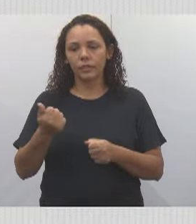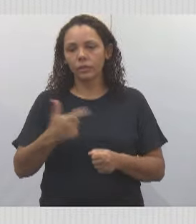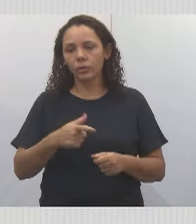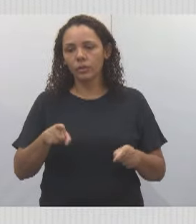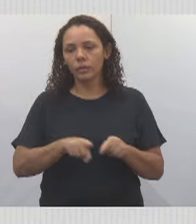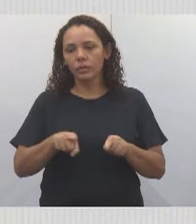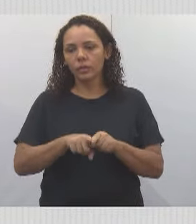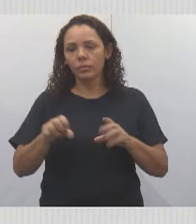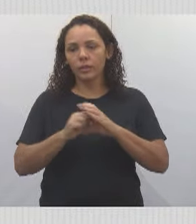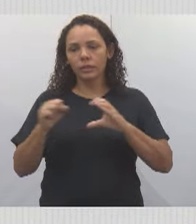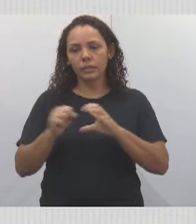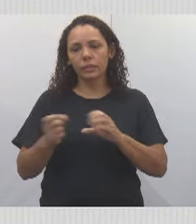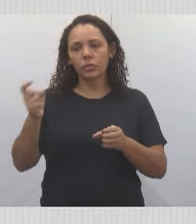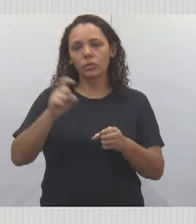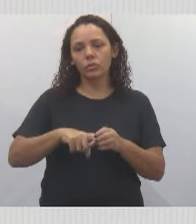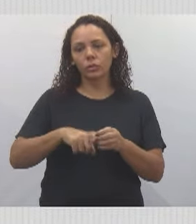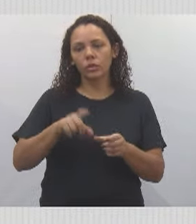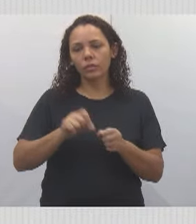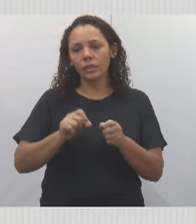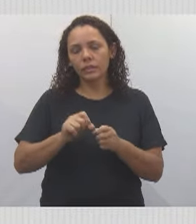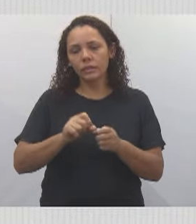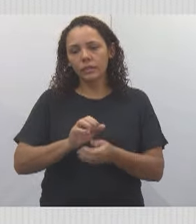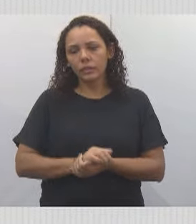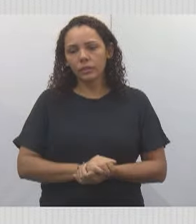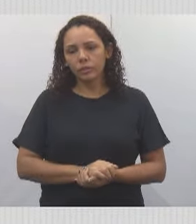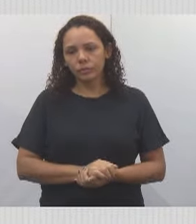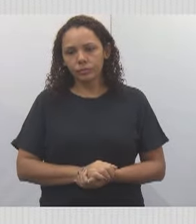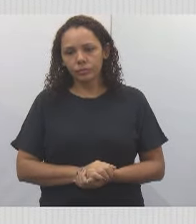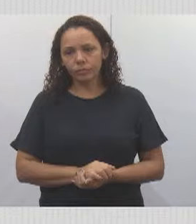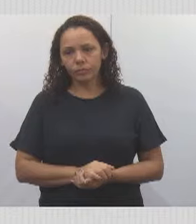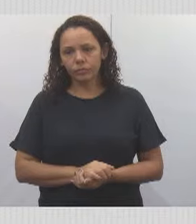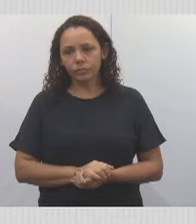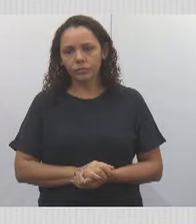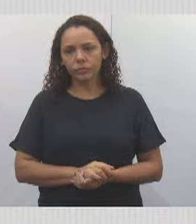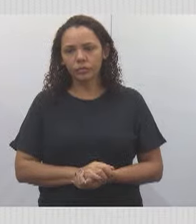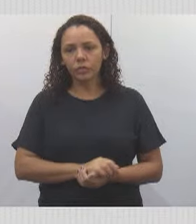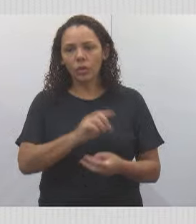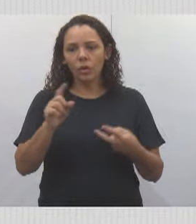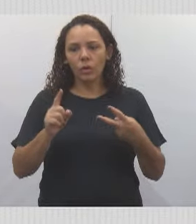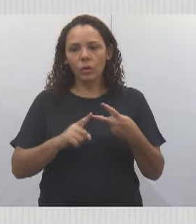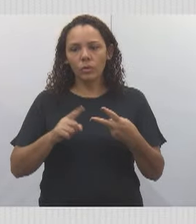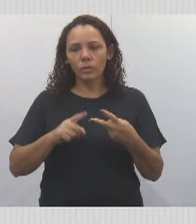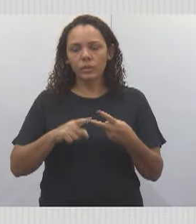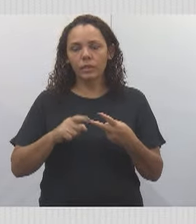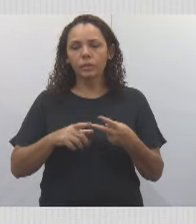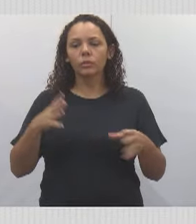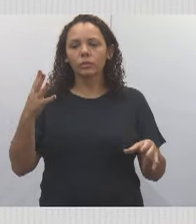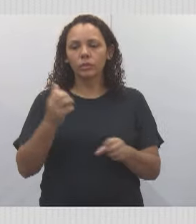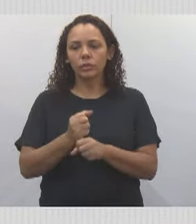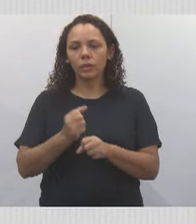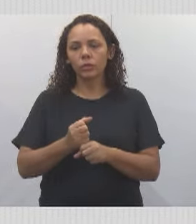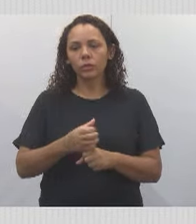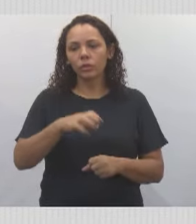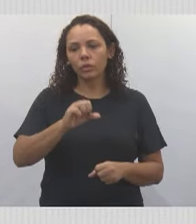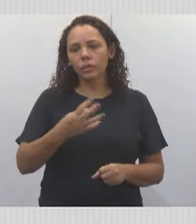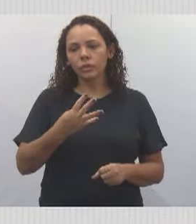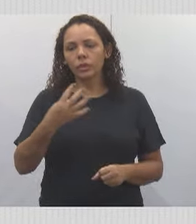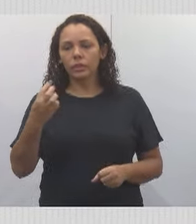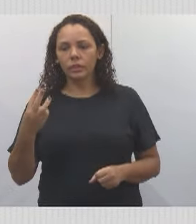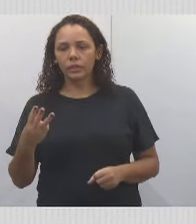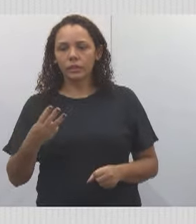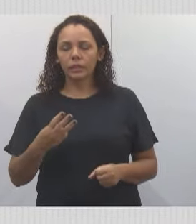Casa voltou a fazer esse exame. Ressonância, finalizamos 943, raio-x